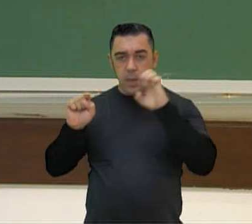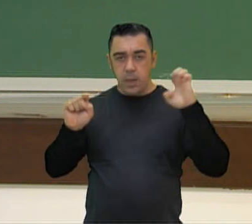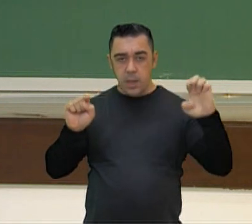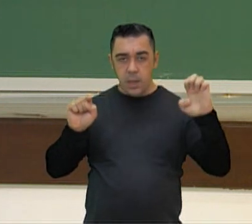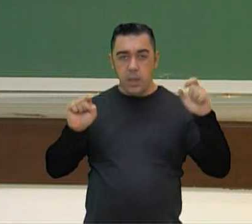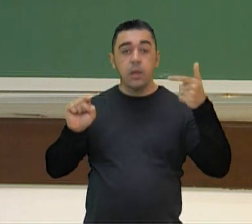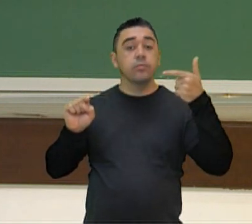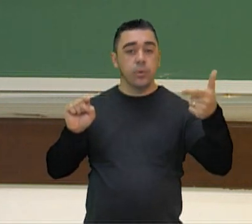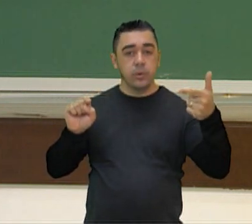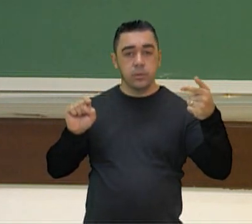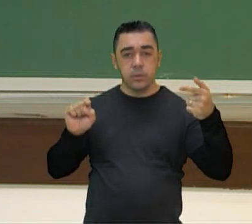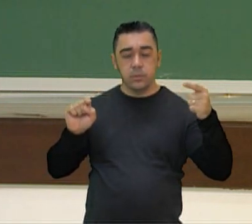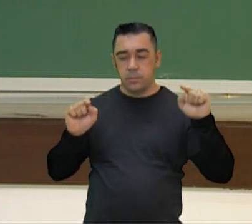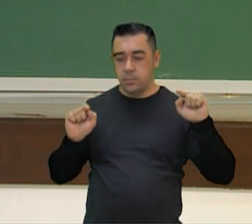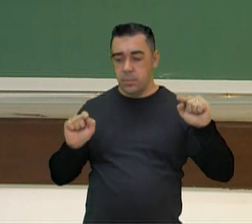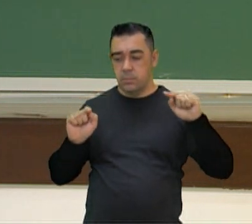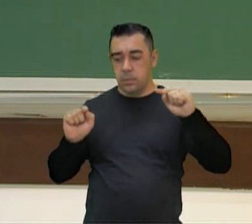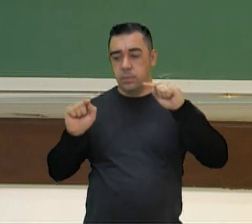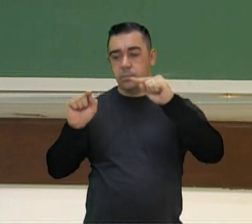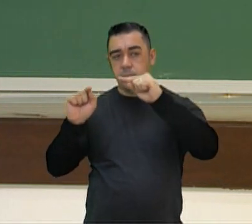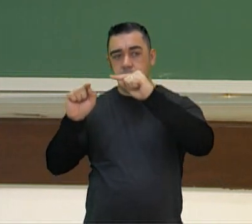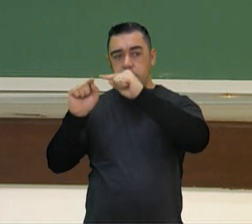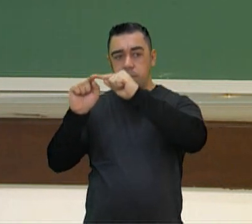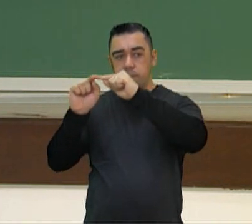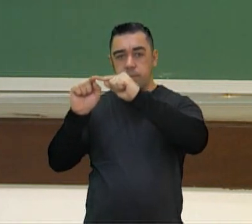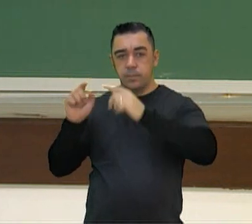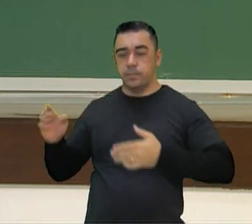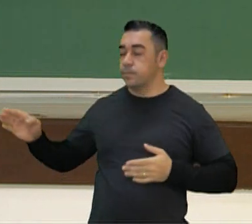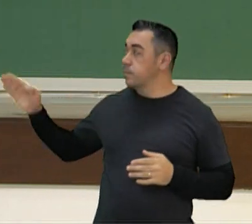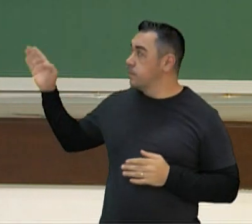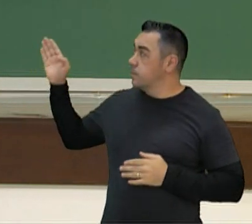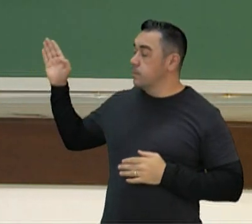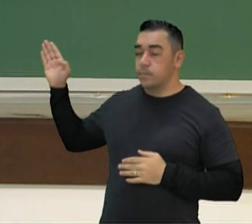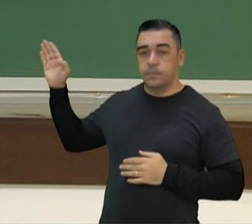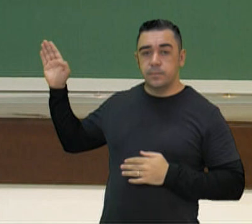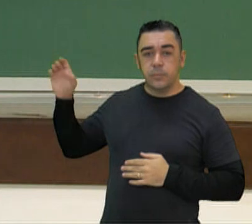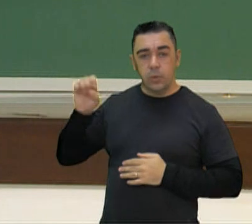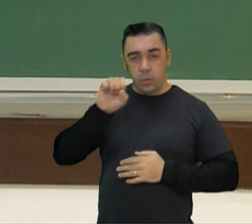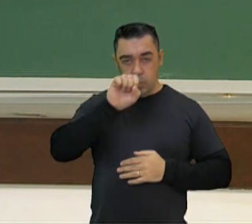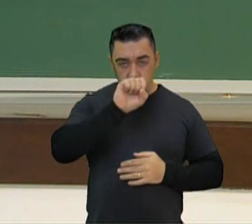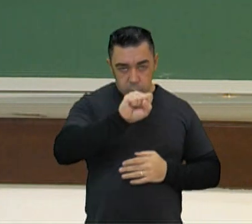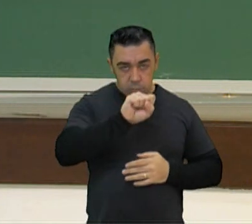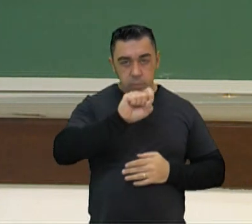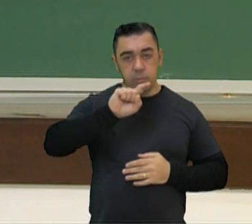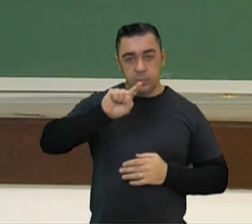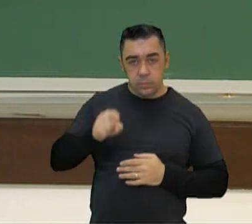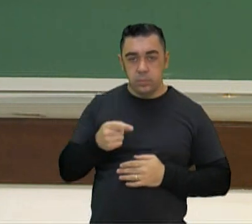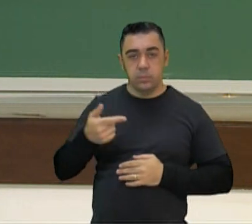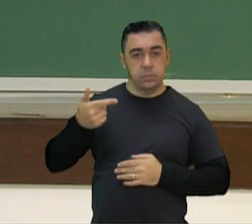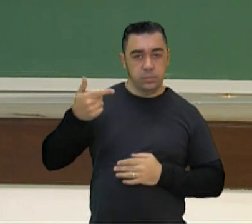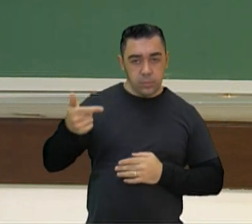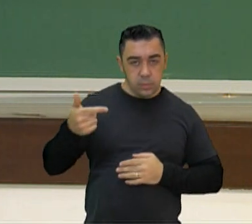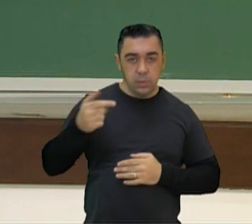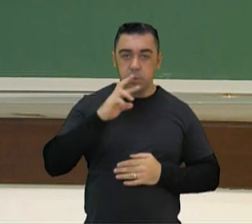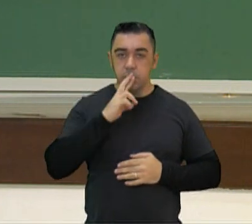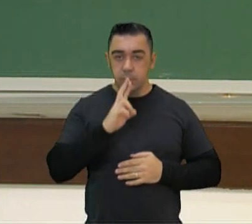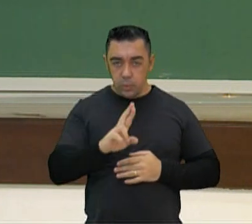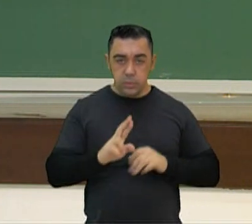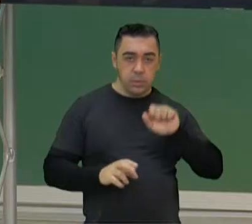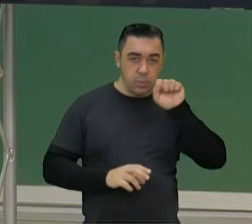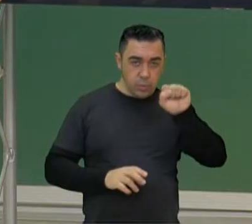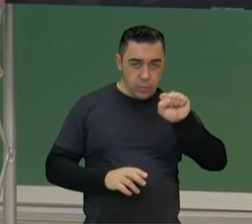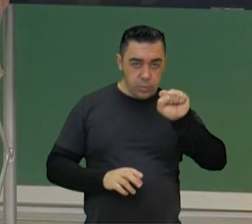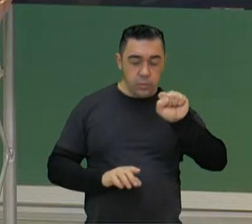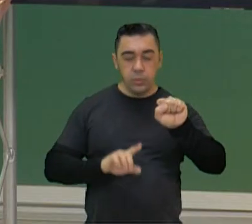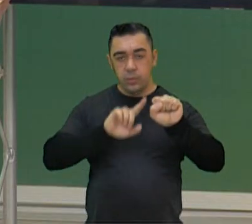2, no eixo Y. Então, a localização, a resposta, ficaria na posição